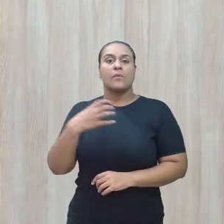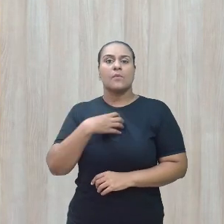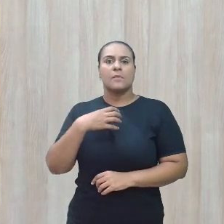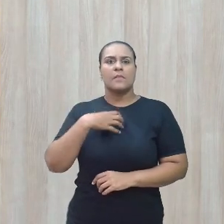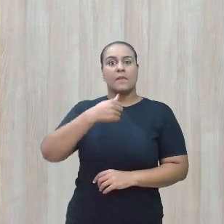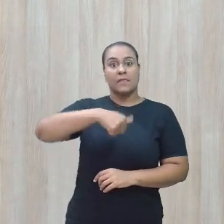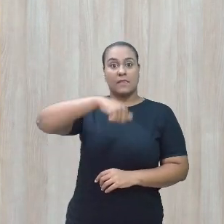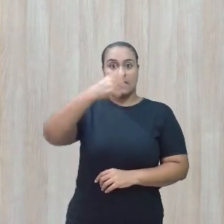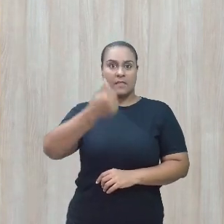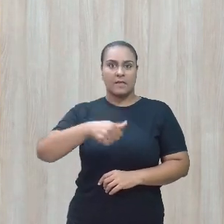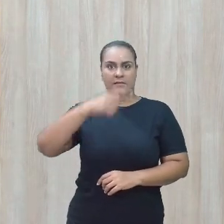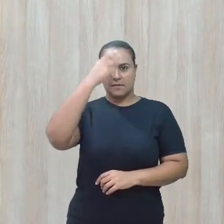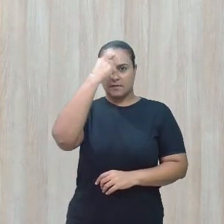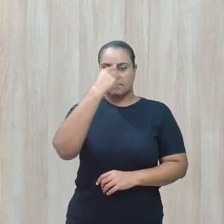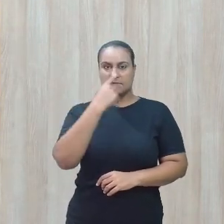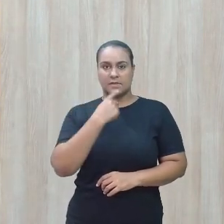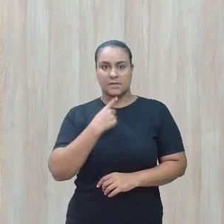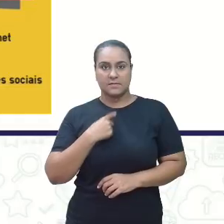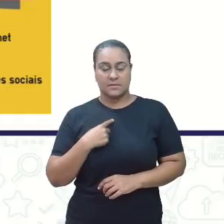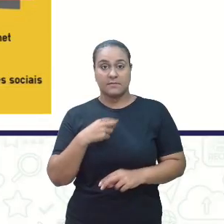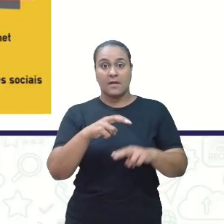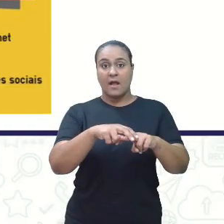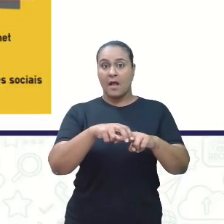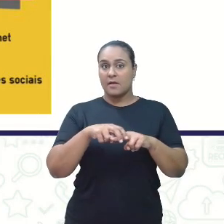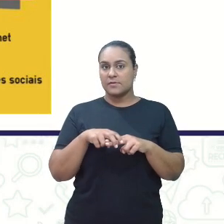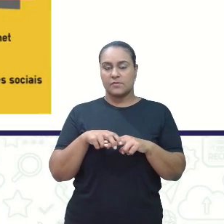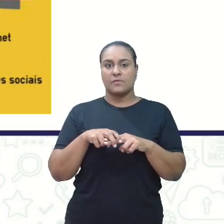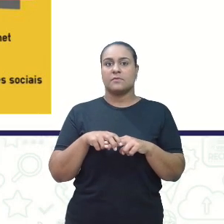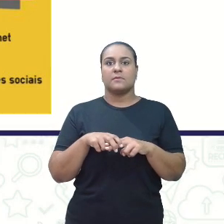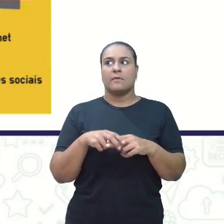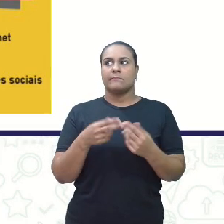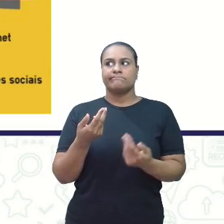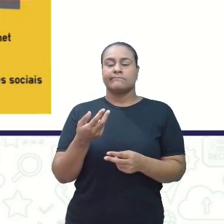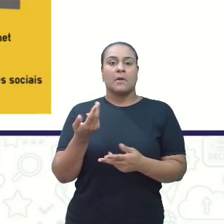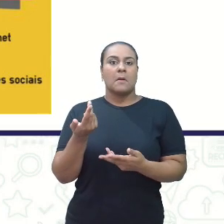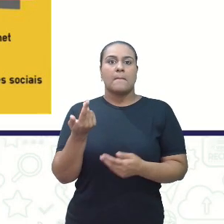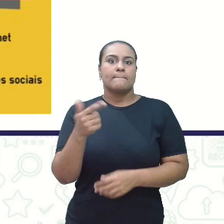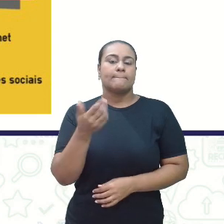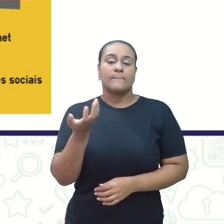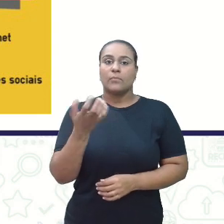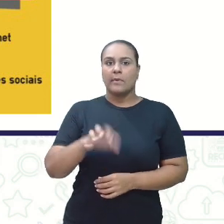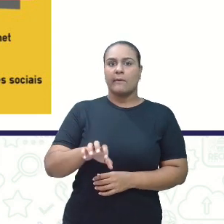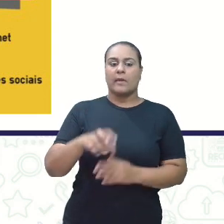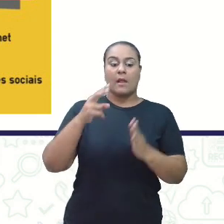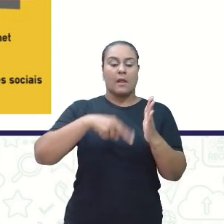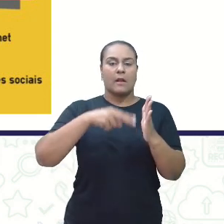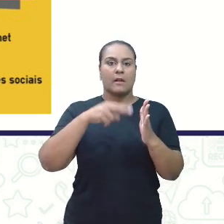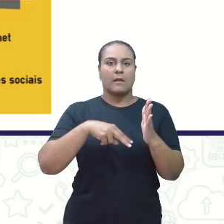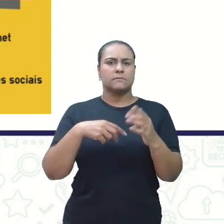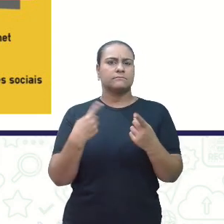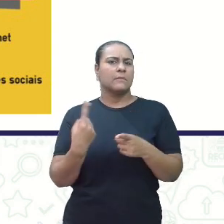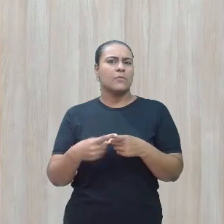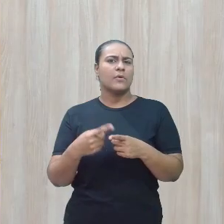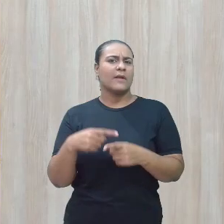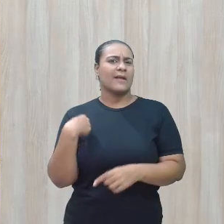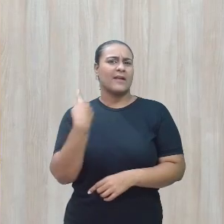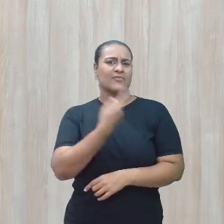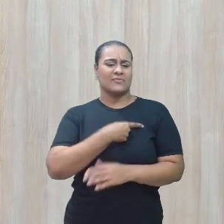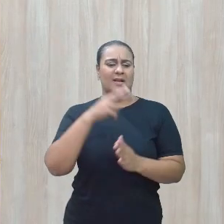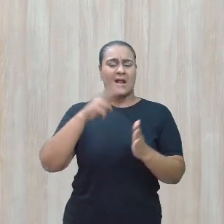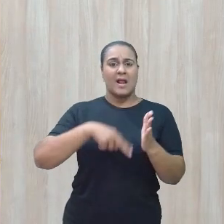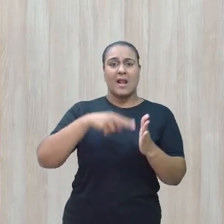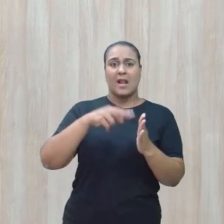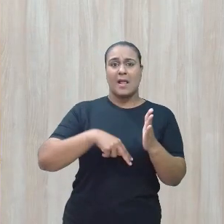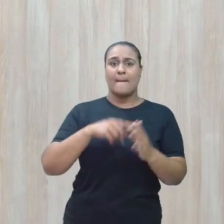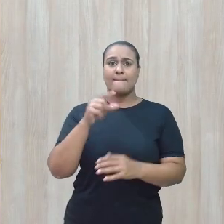analisar esse perfil, razões para não ter lido mais. Então, por que que a gente lê tão pouco, né? Por que que quem